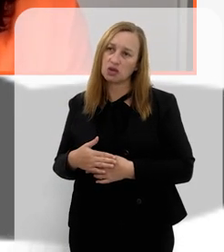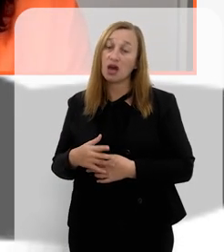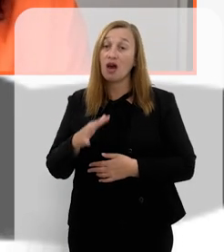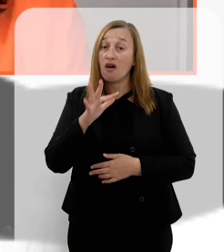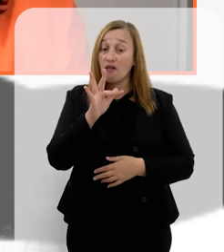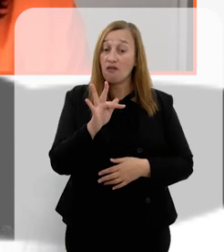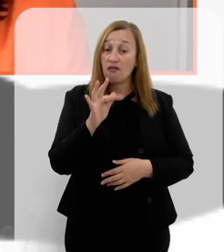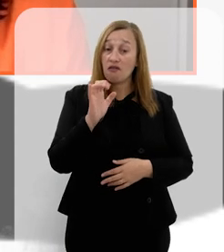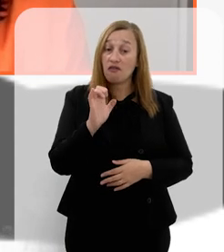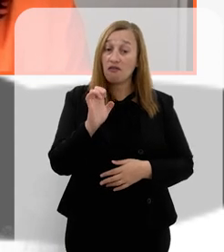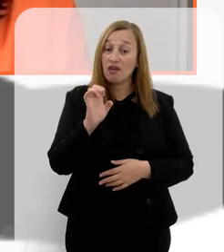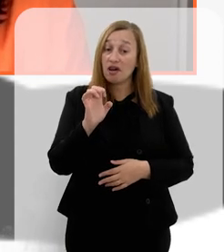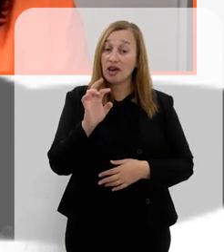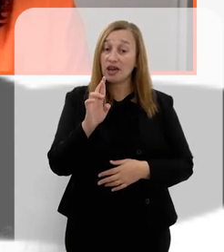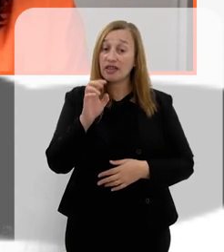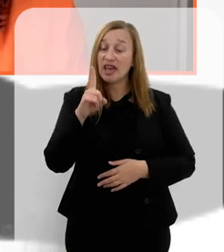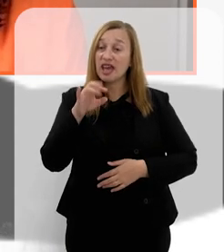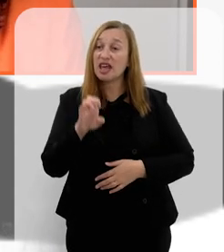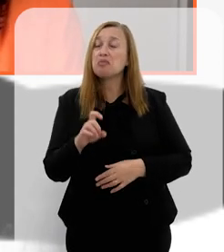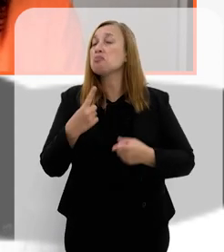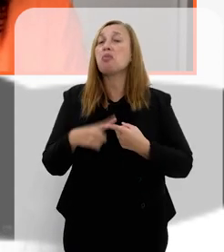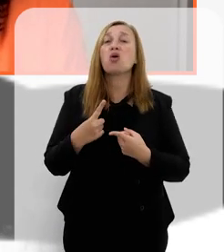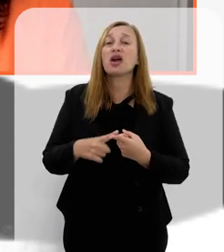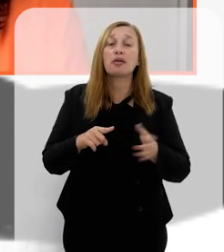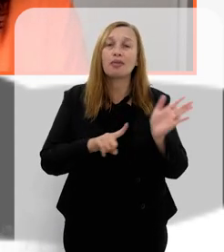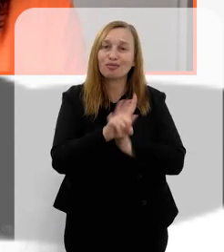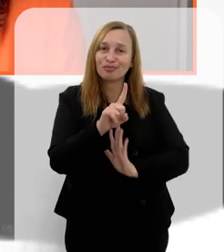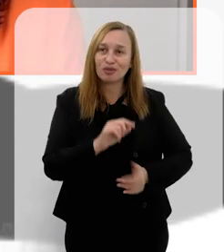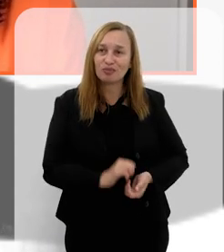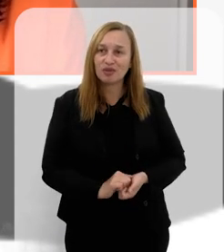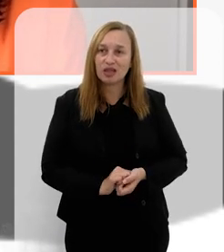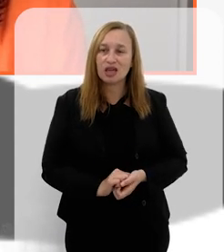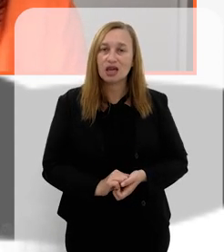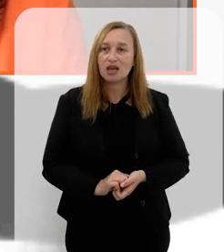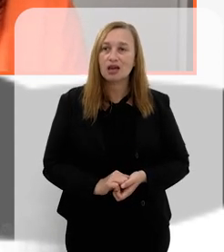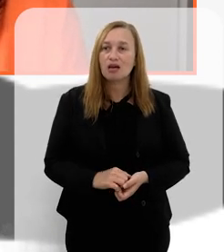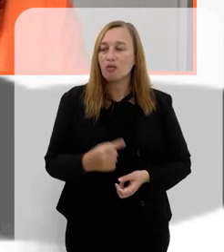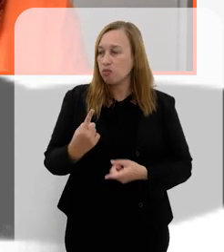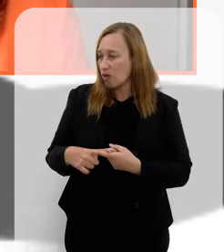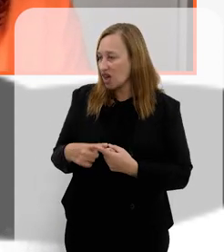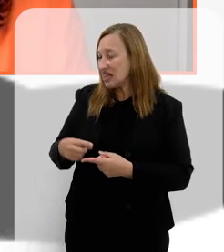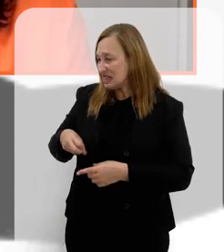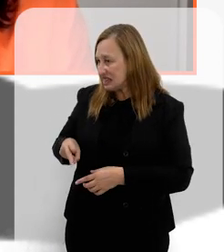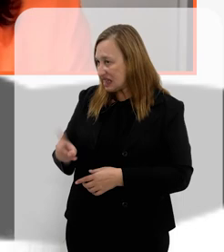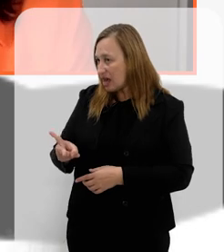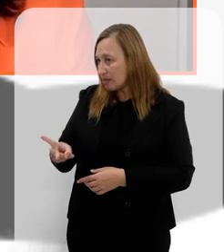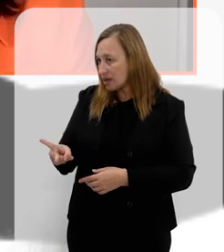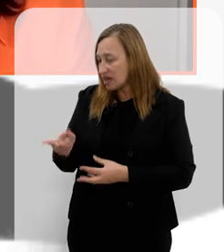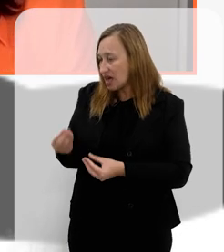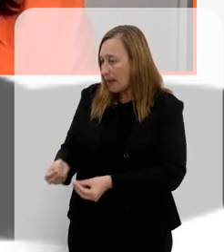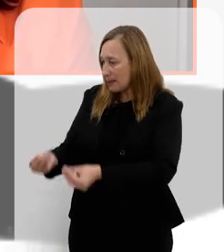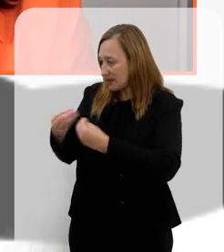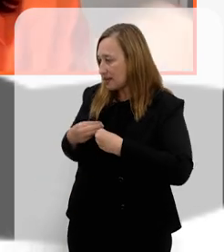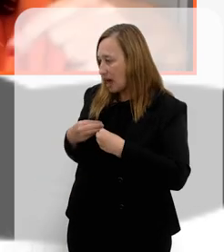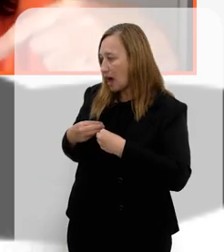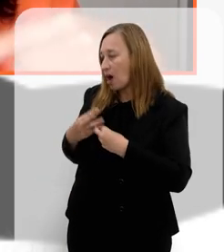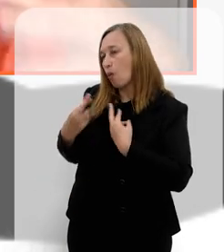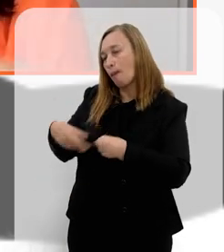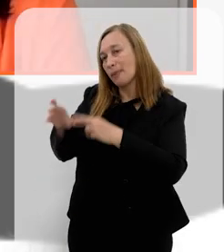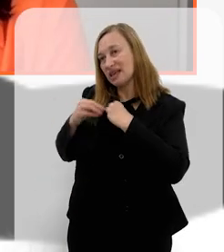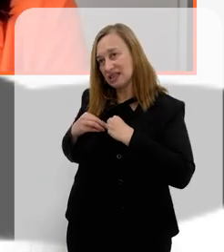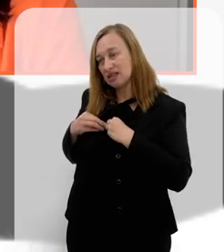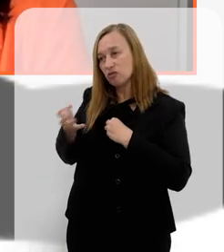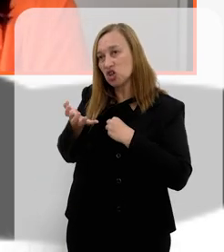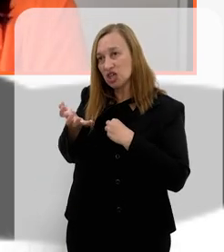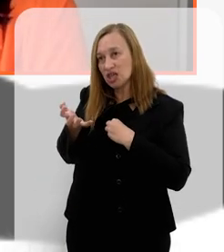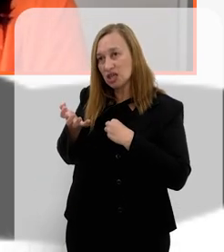Aí o Frederique perguntou: ah, é por quê? Aí ele falou assim: porque sempre que ela me dá um presente que